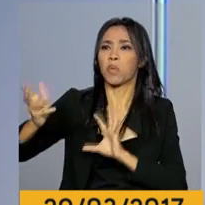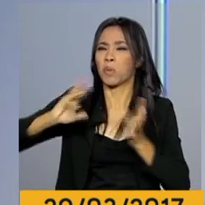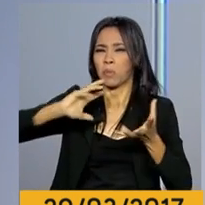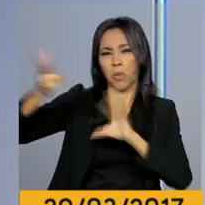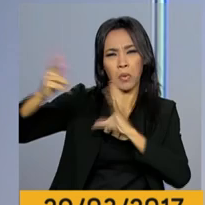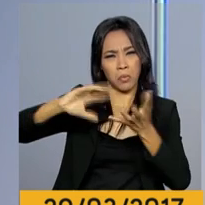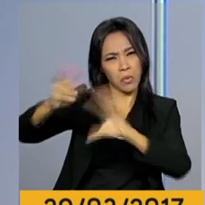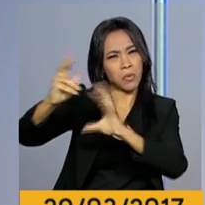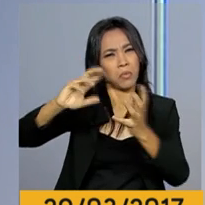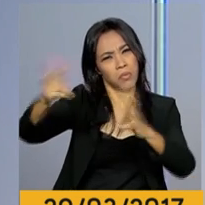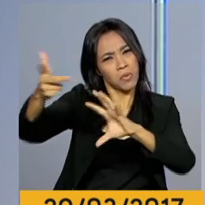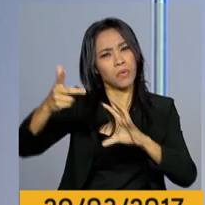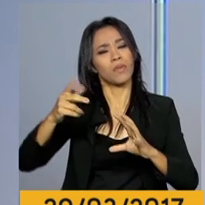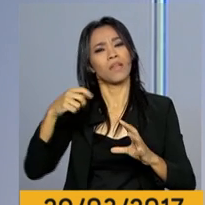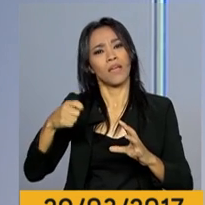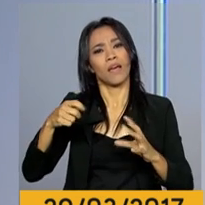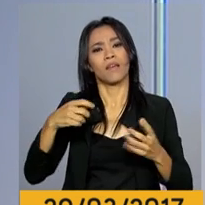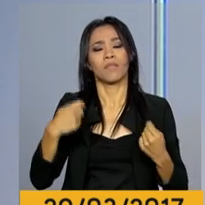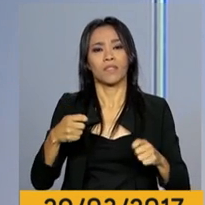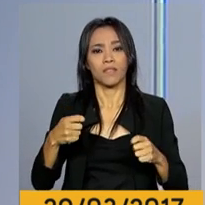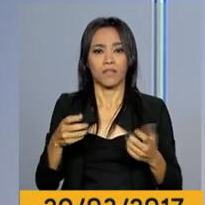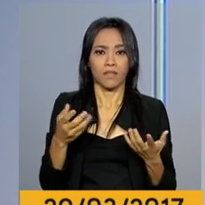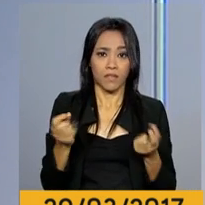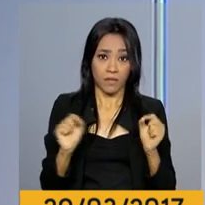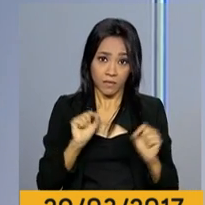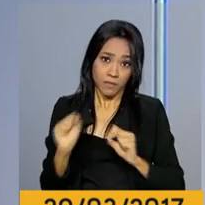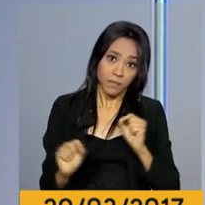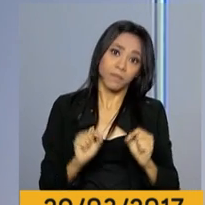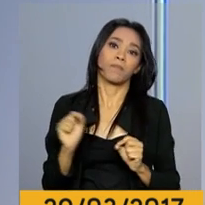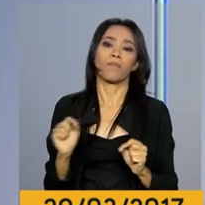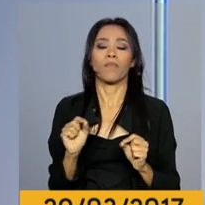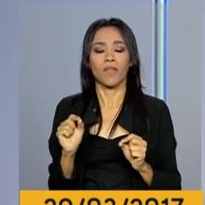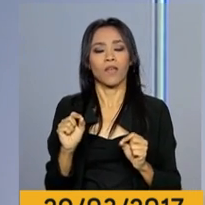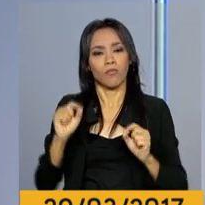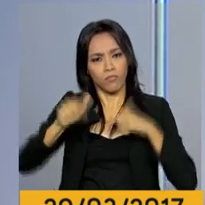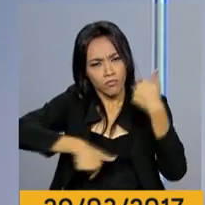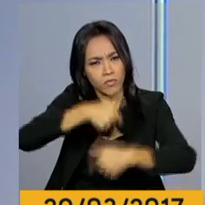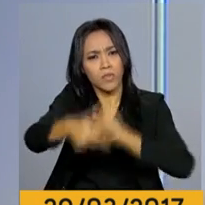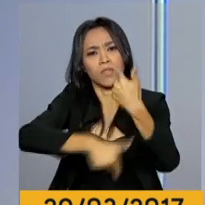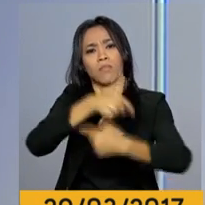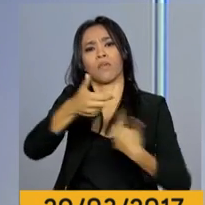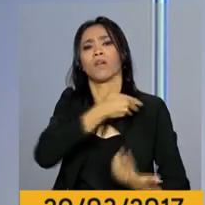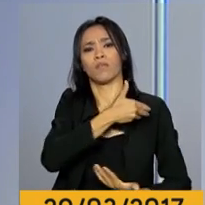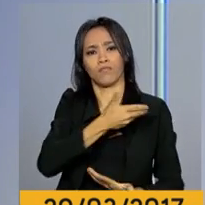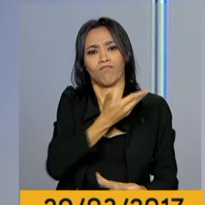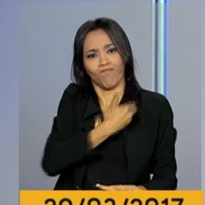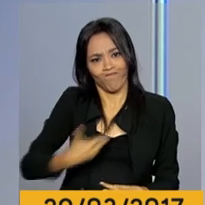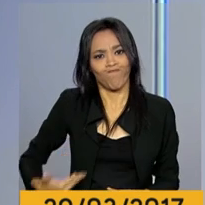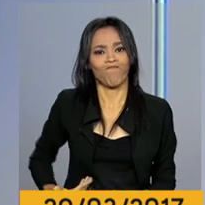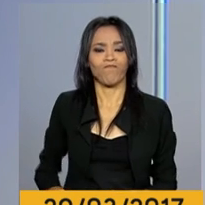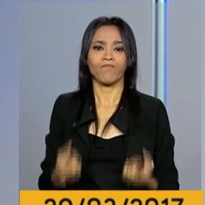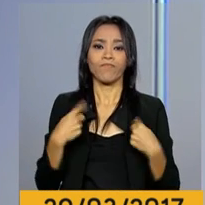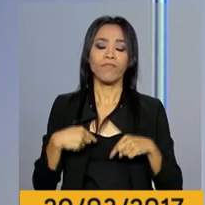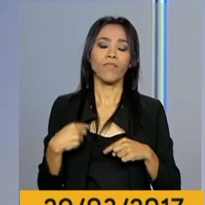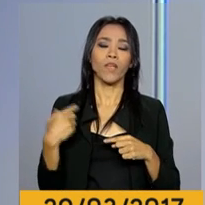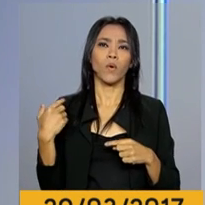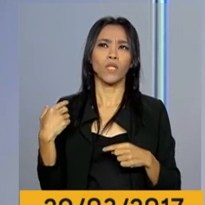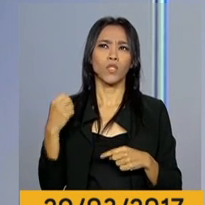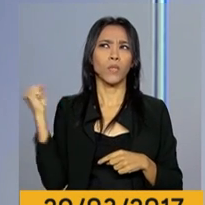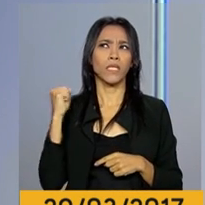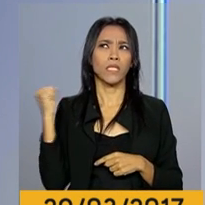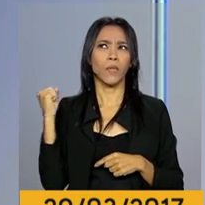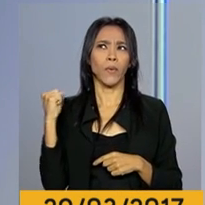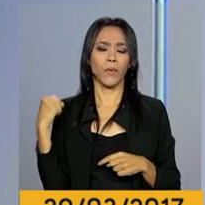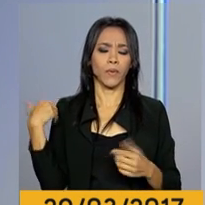uma atuação política institucional é muito acentuado ora bem nós estamos agora em 88 para cá